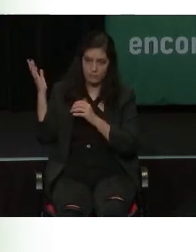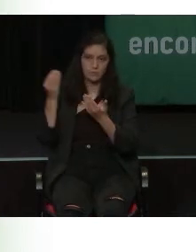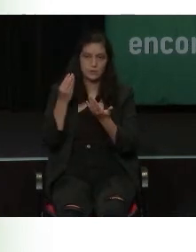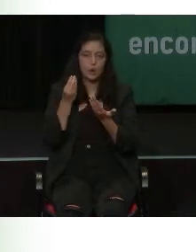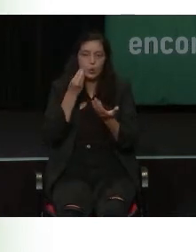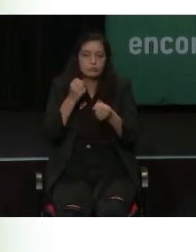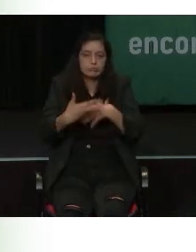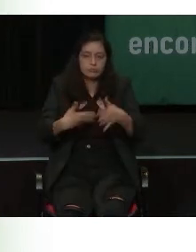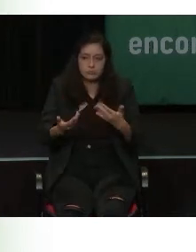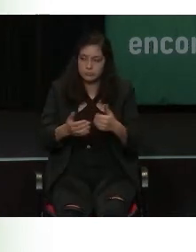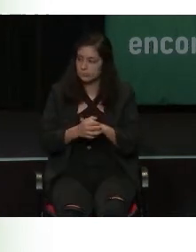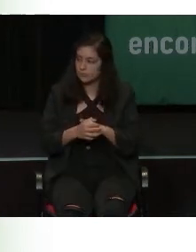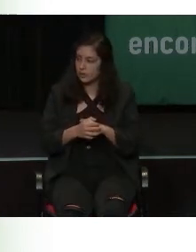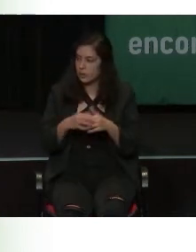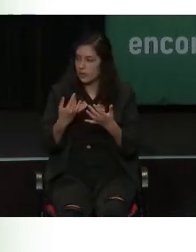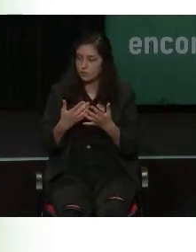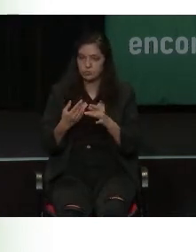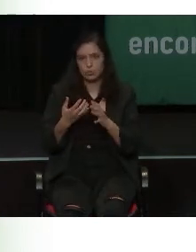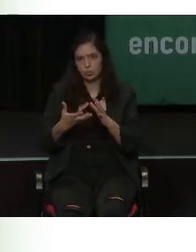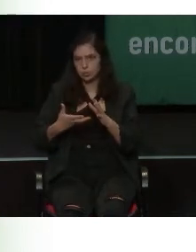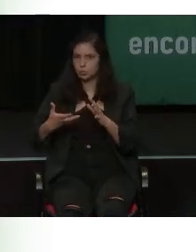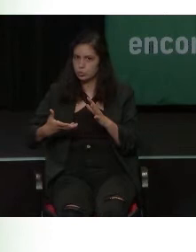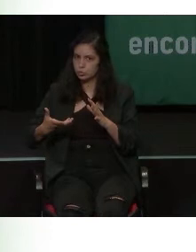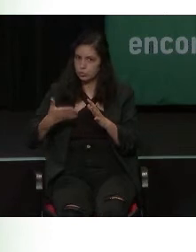artilharia, digamos, com alguma complexidade